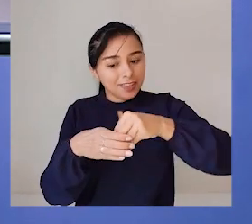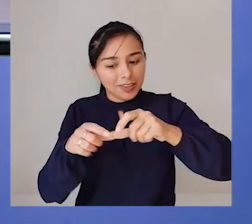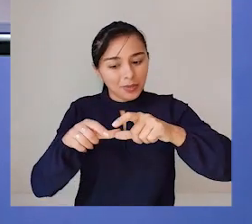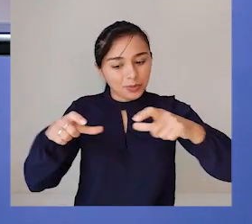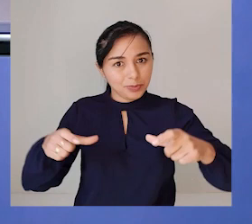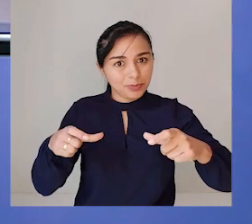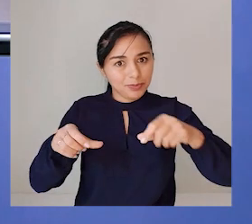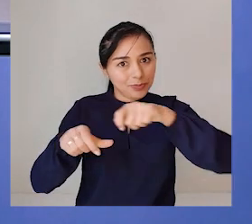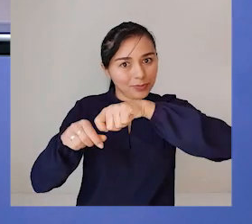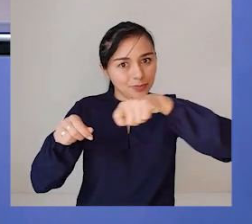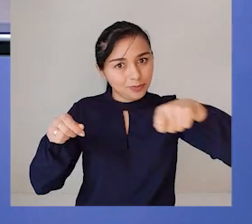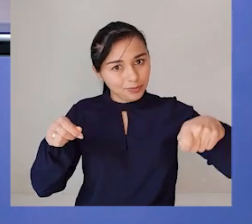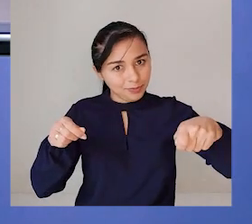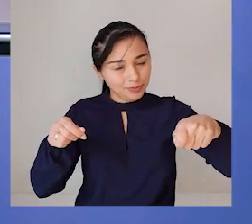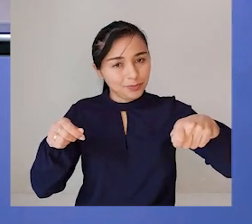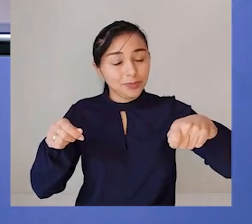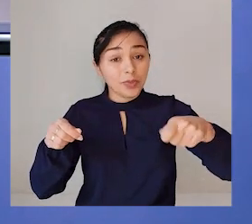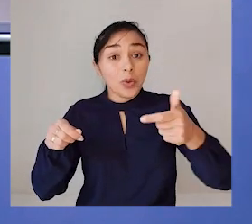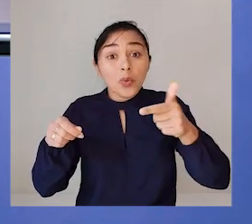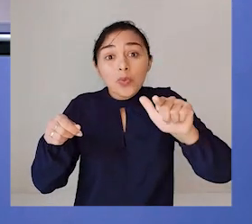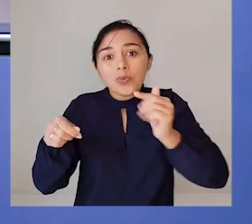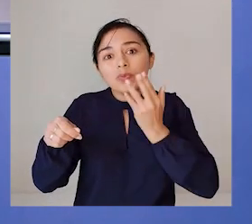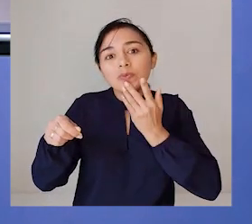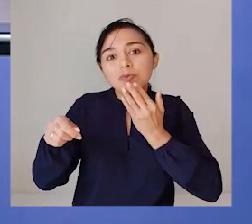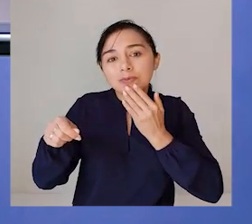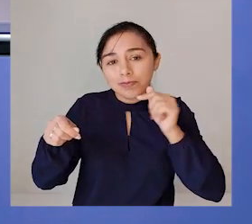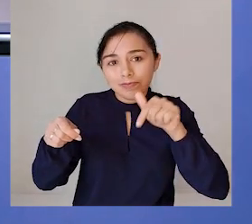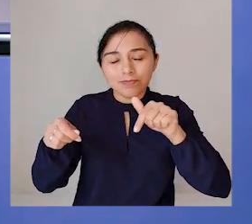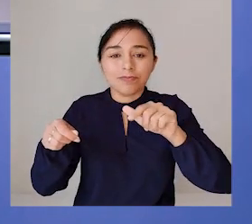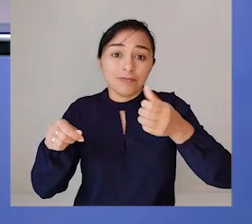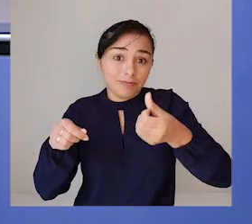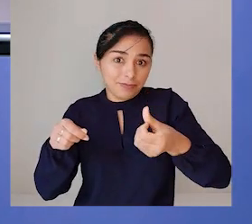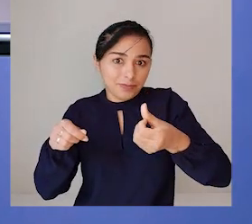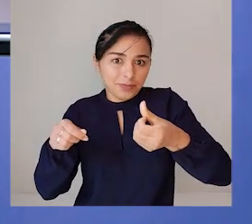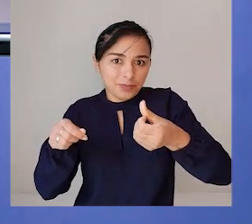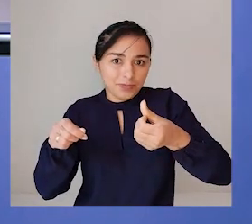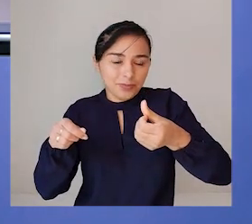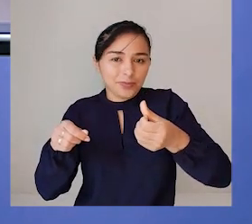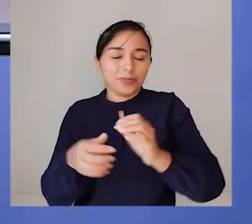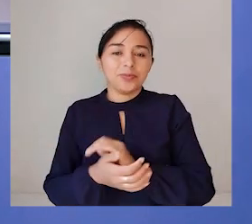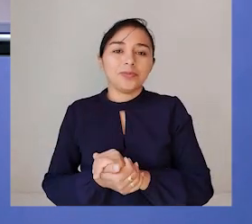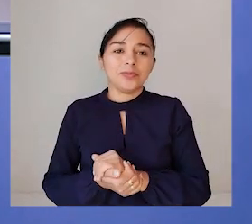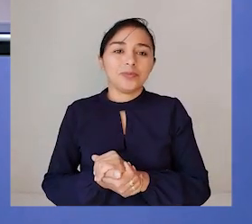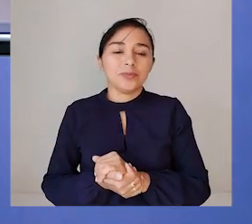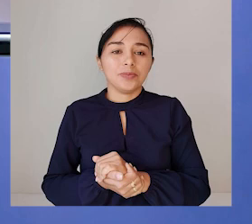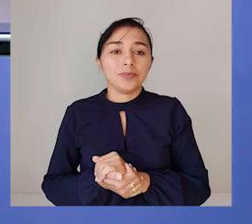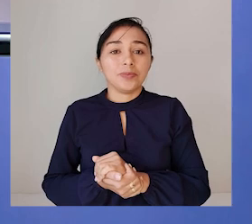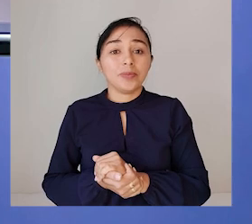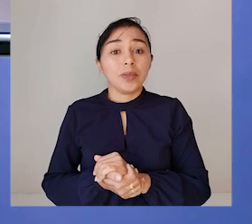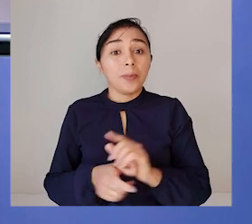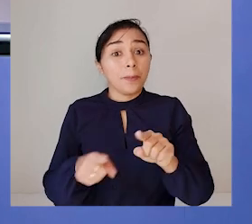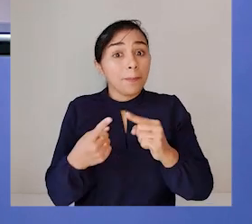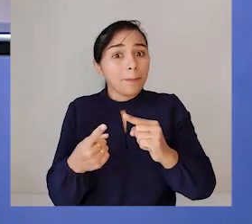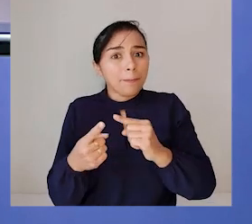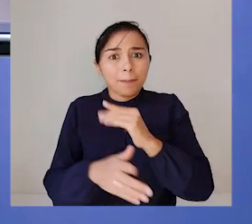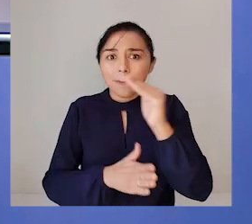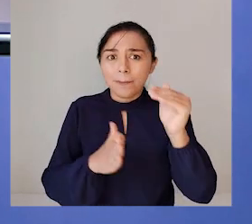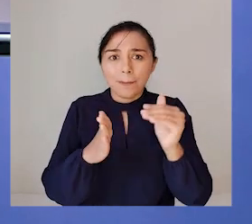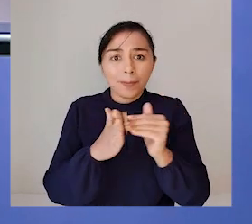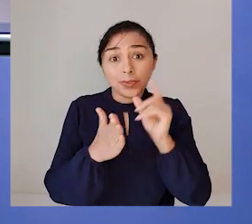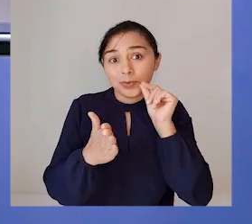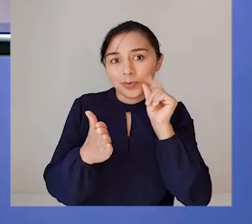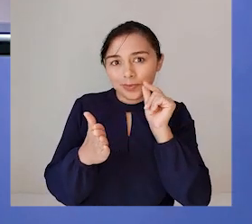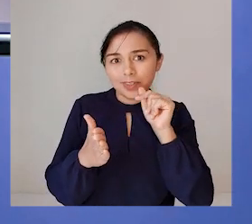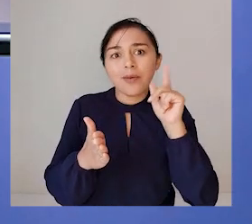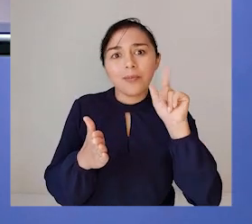dentro de um estojo. O restante desses lápis, que é um total de 6, eles são lápis coloridos. Todos esses